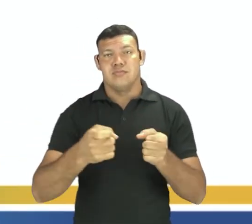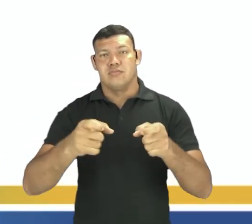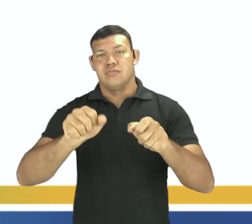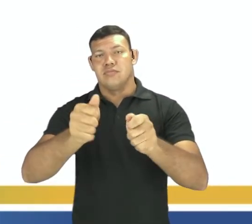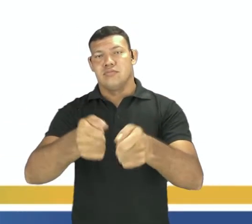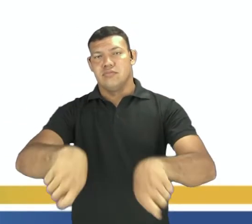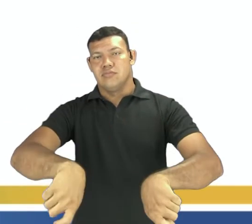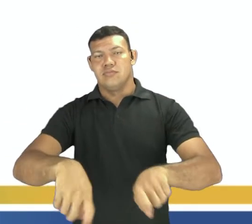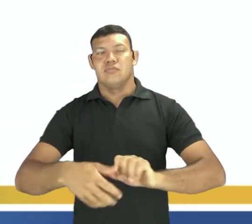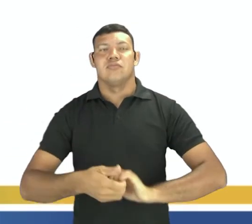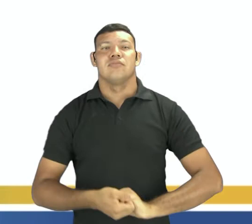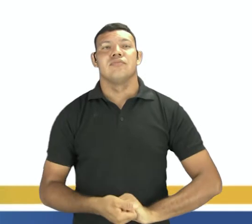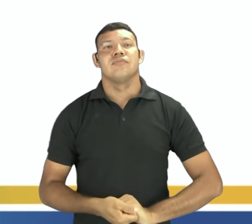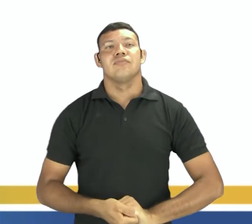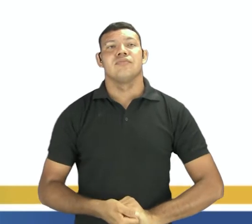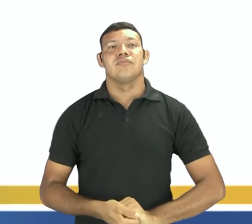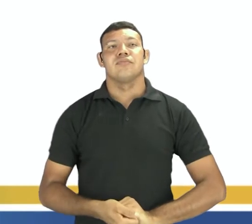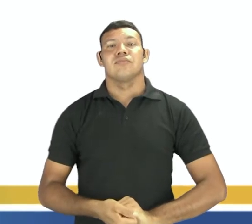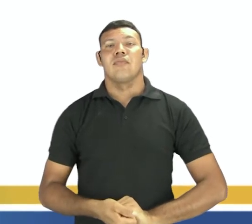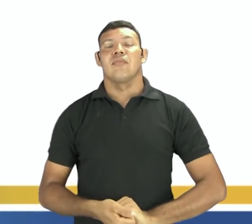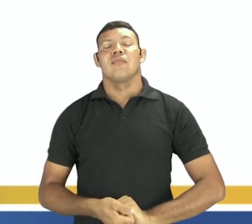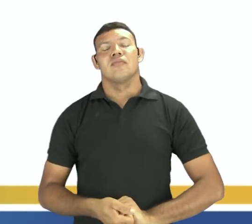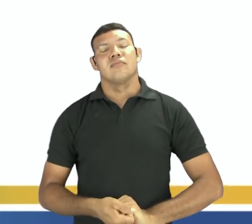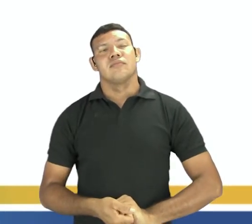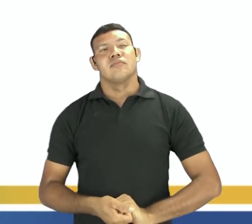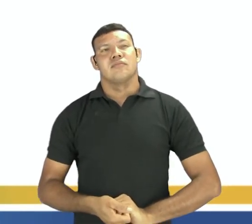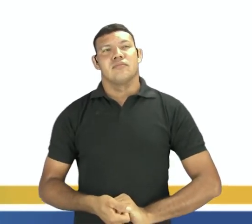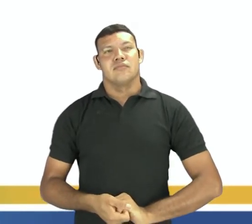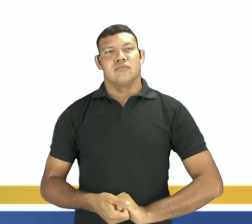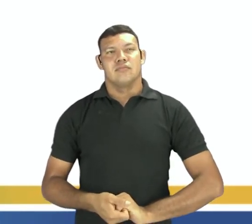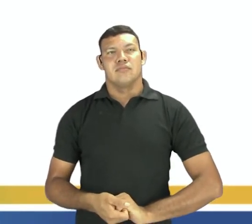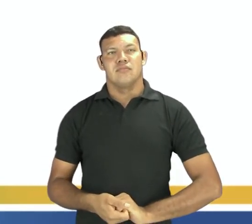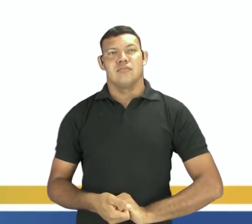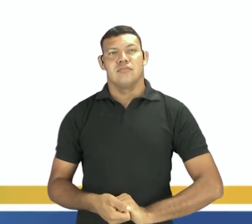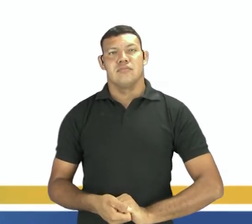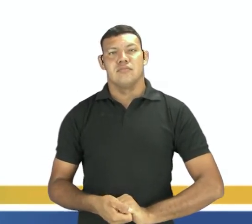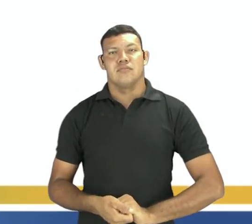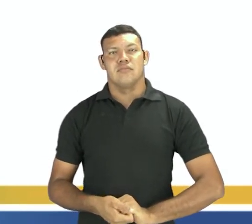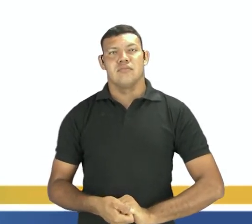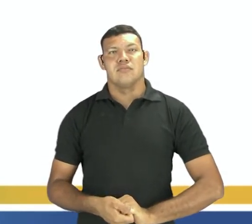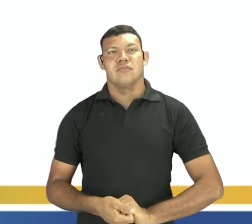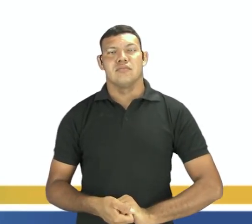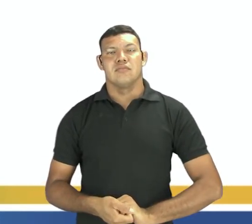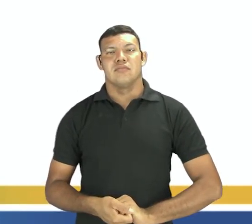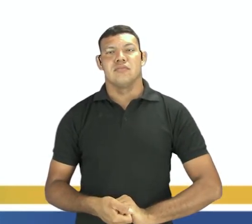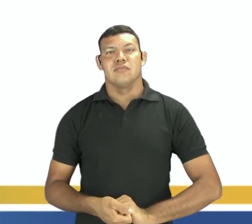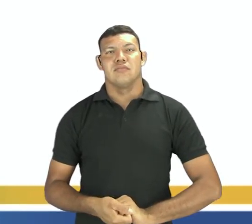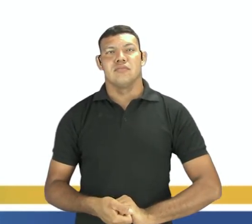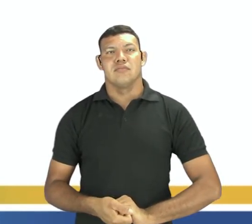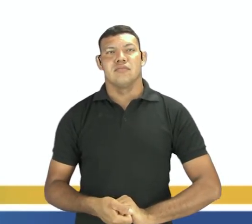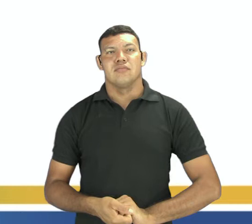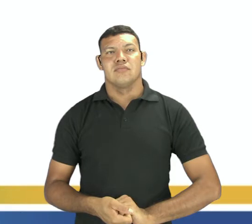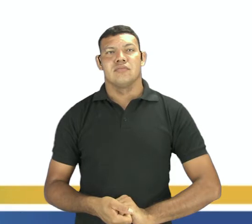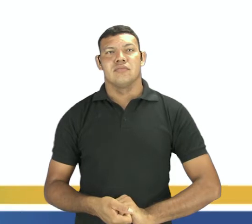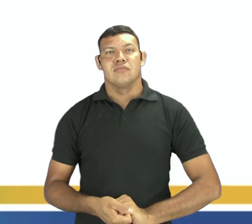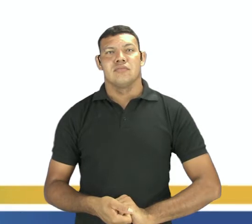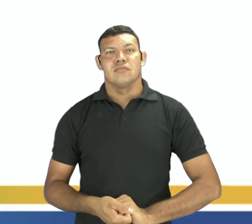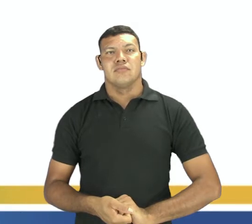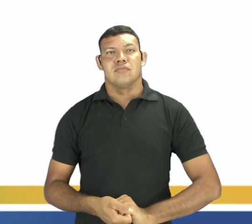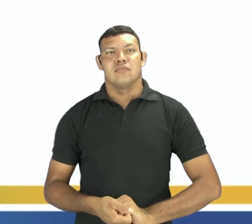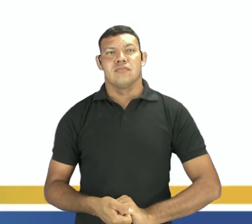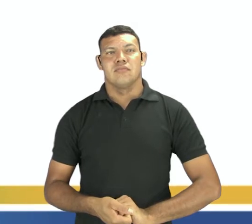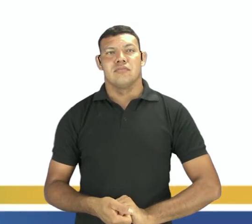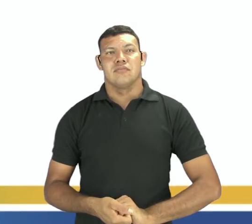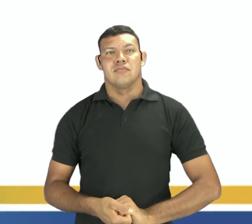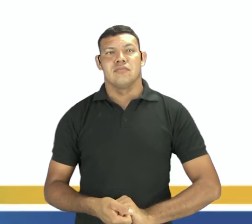here. This is the active voice. Now we have the passive voice, right? It's super simple, super easy, so just focus